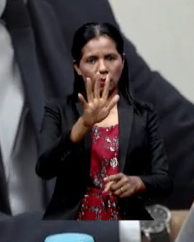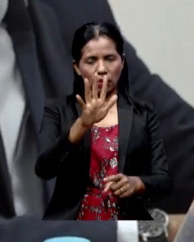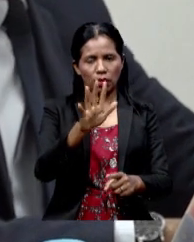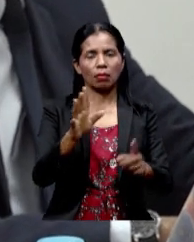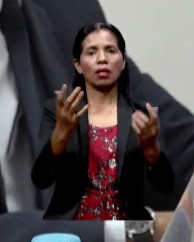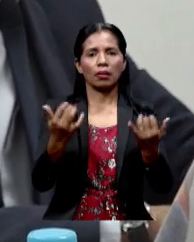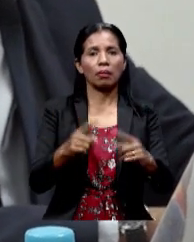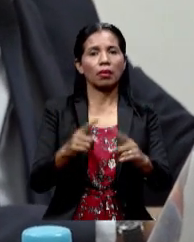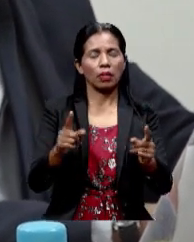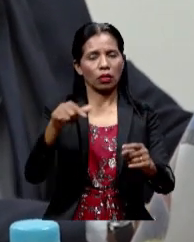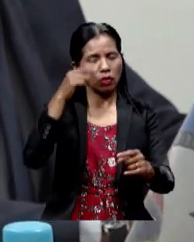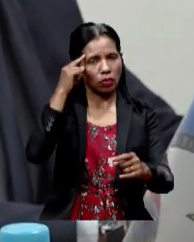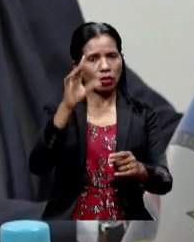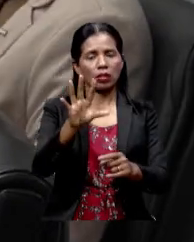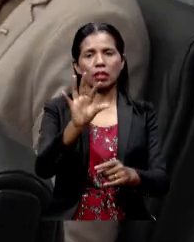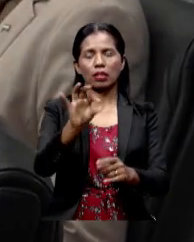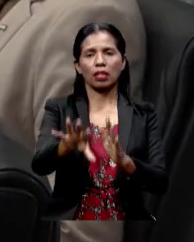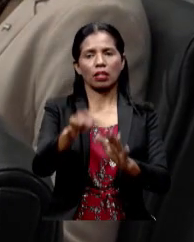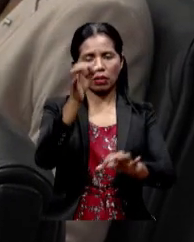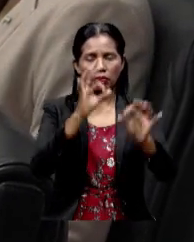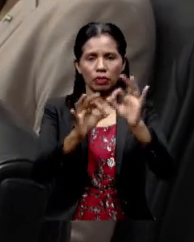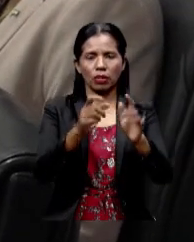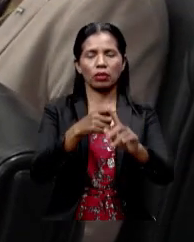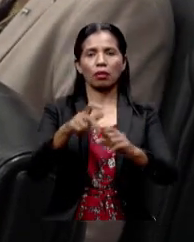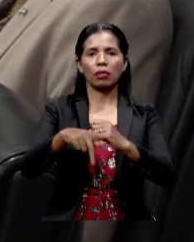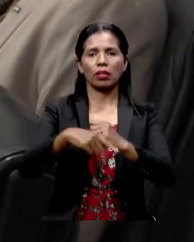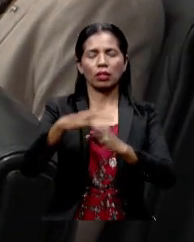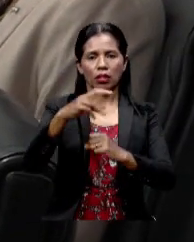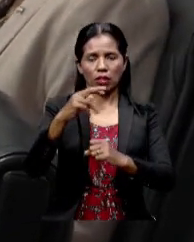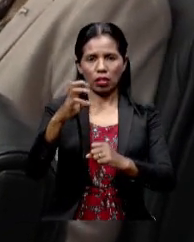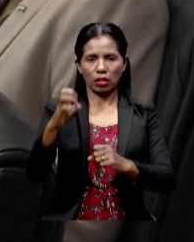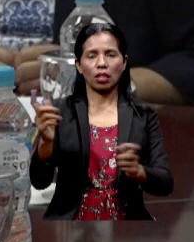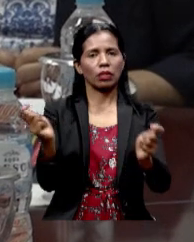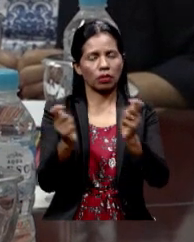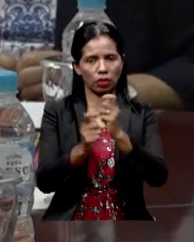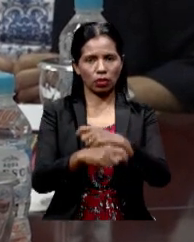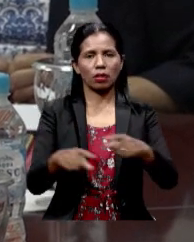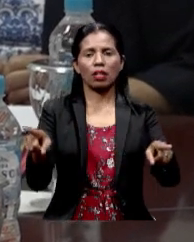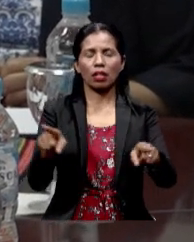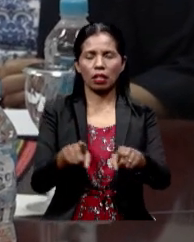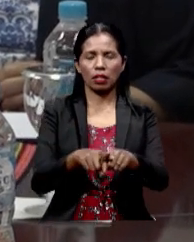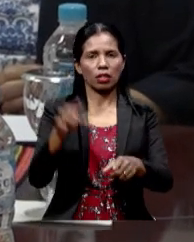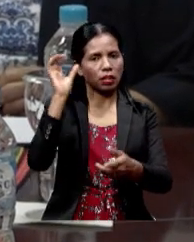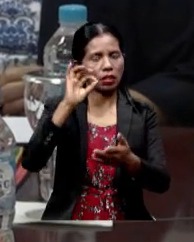ia governo da CIA, nia retan confiança Husi Partido CNRT, onde assume cargo Hanesan,